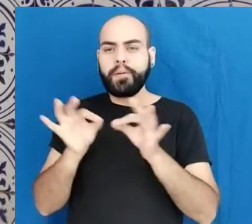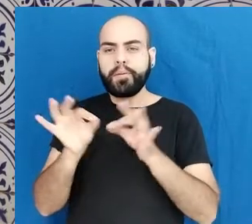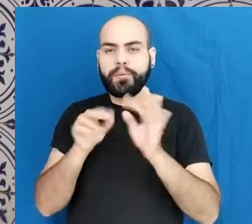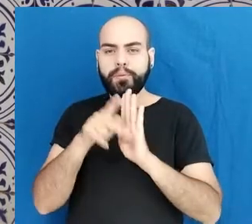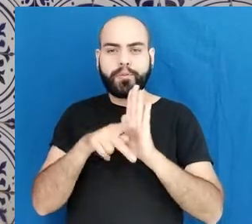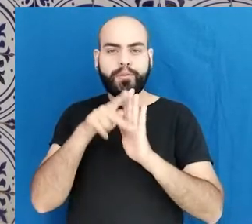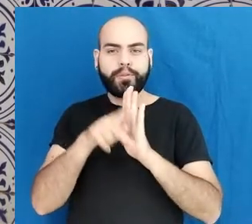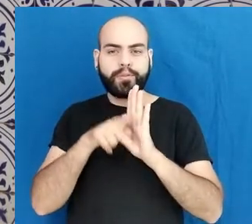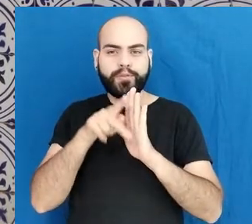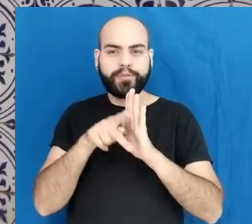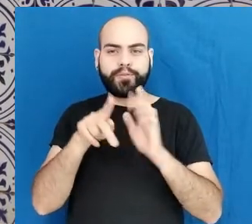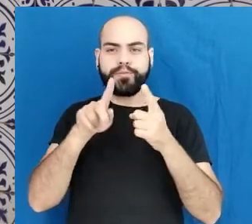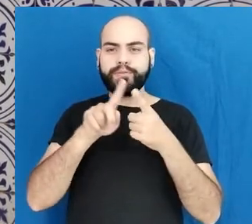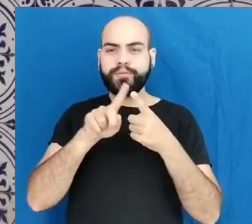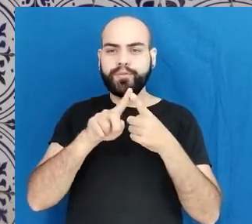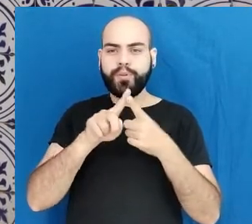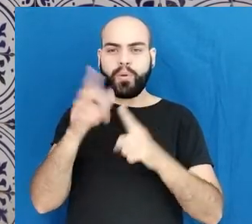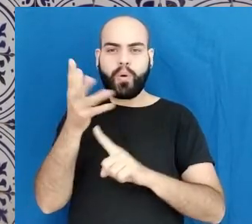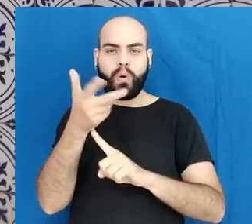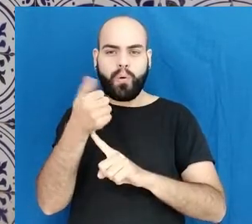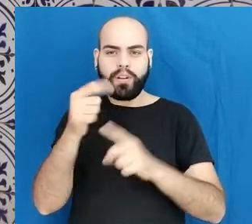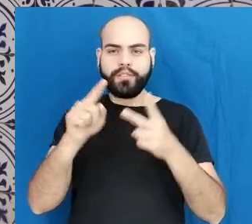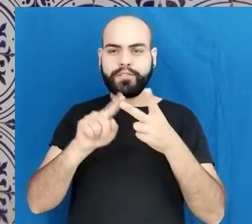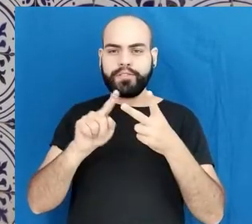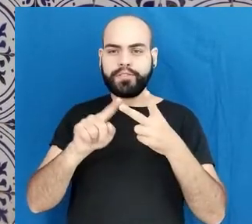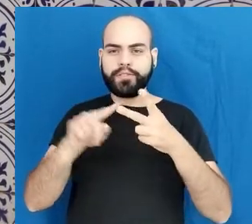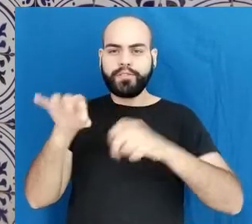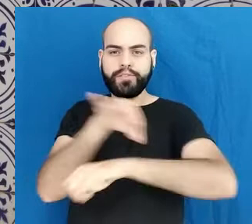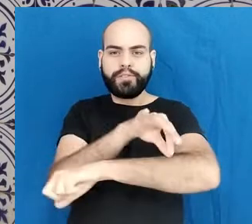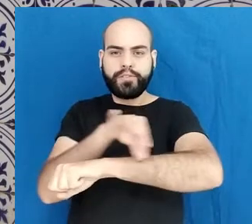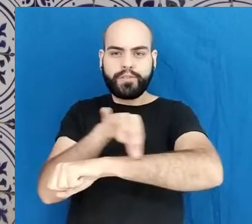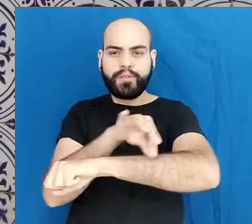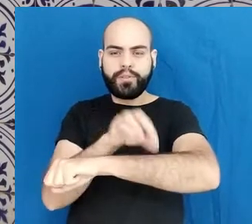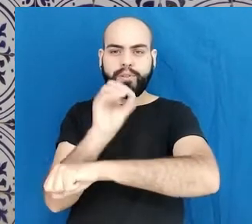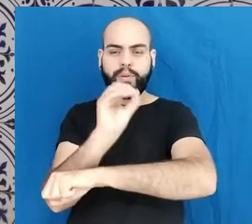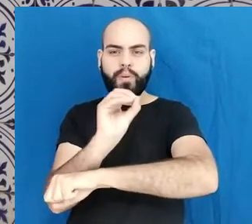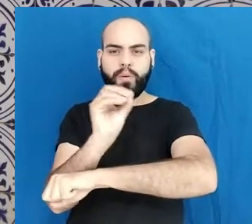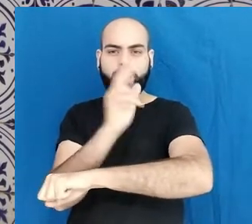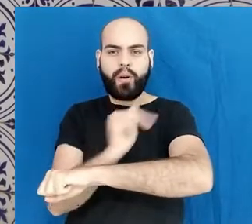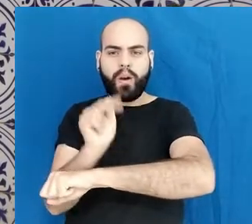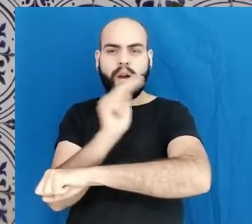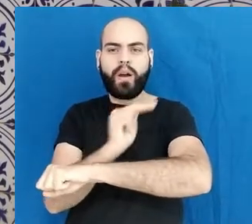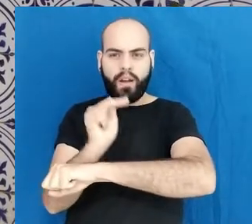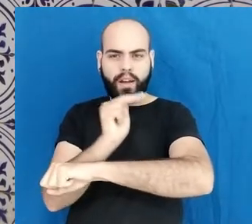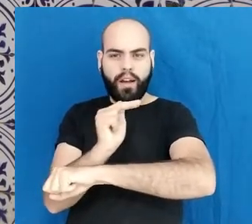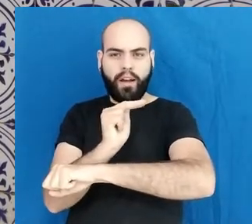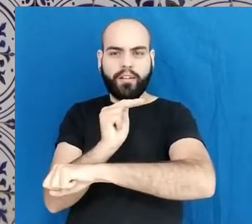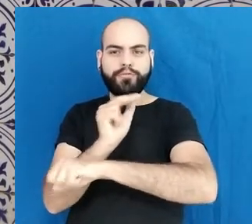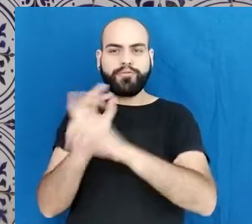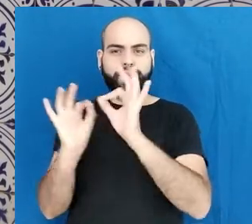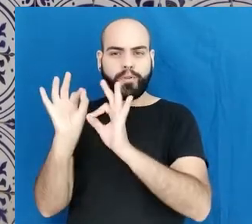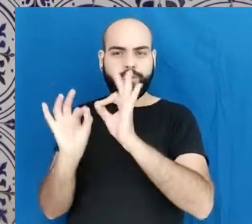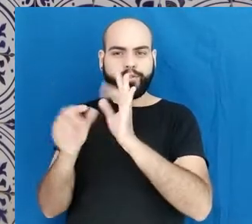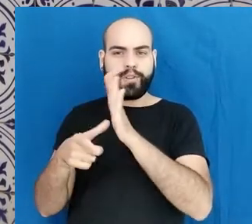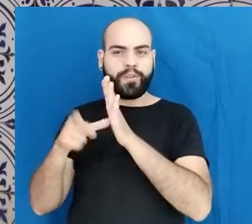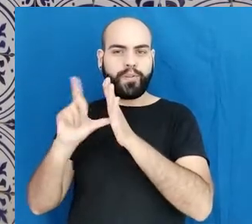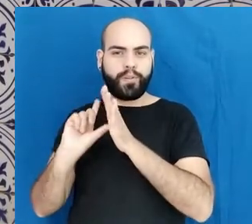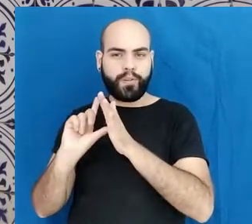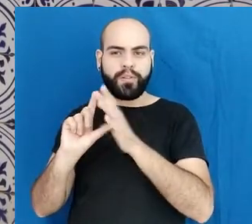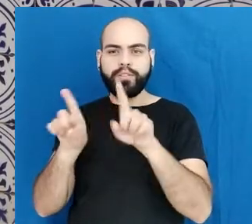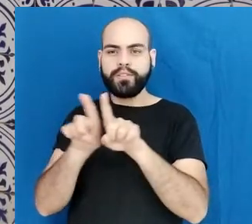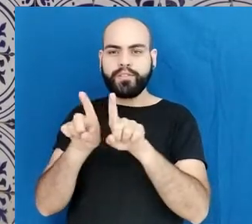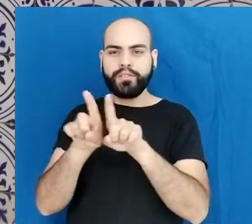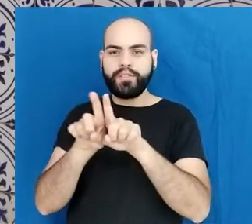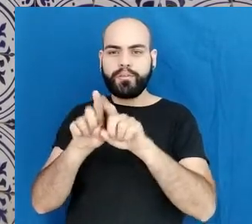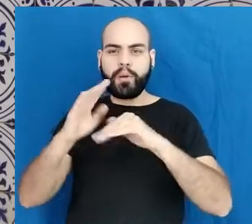o artista visual José Alberto Nemer, o arquiteto Oscar Niemeyer, o mesmo que projetou a Casa do Baile